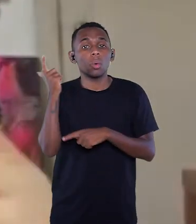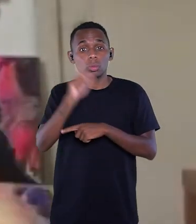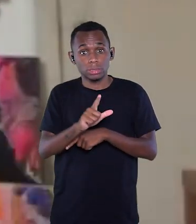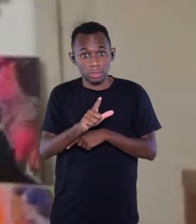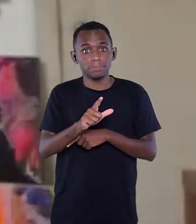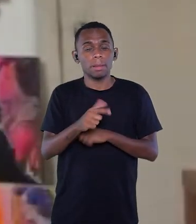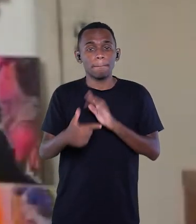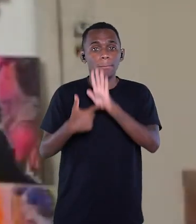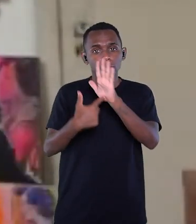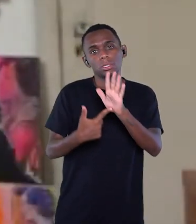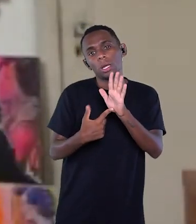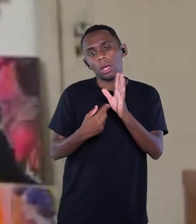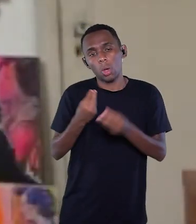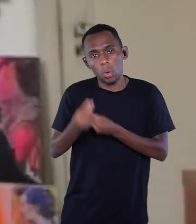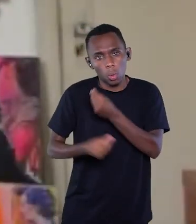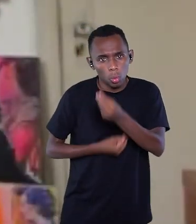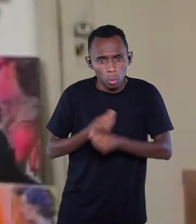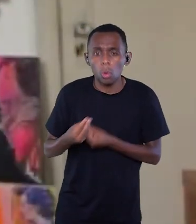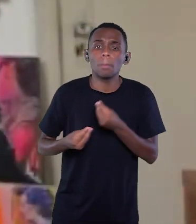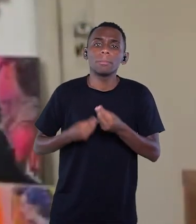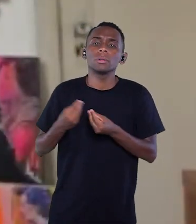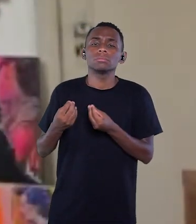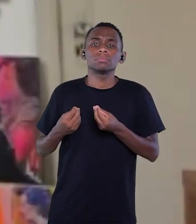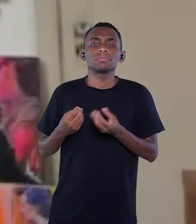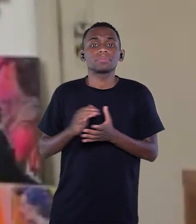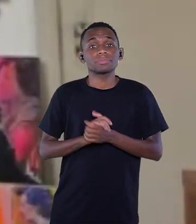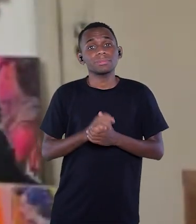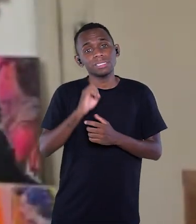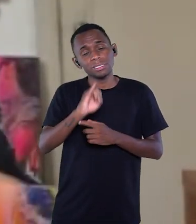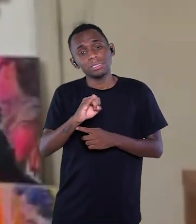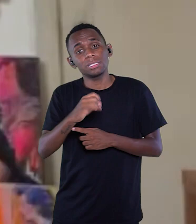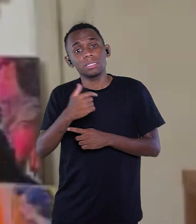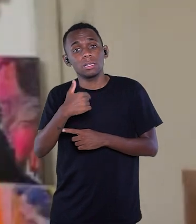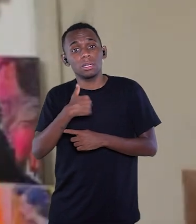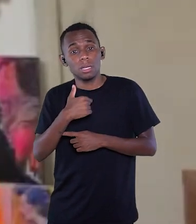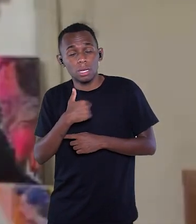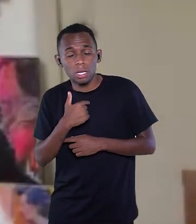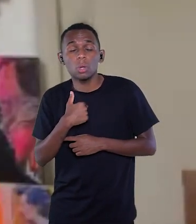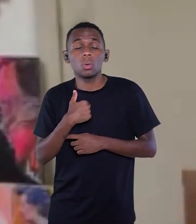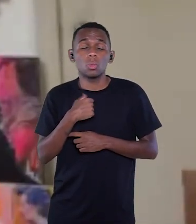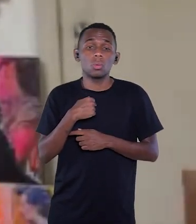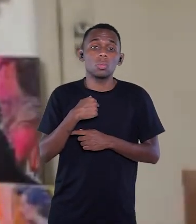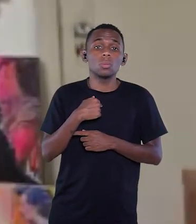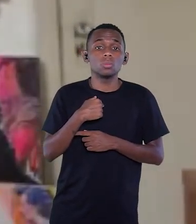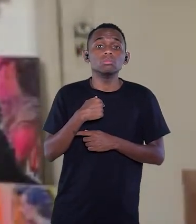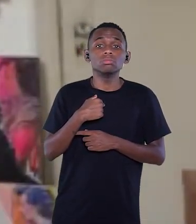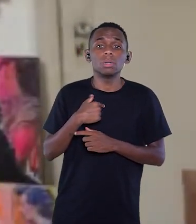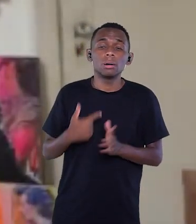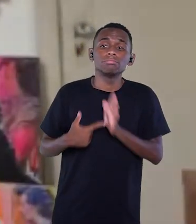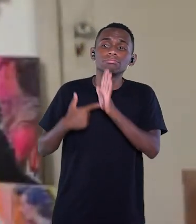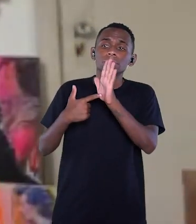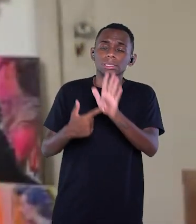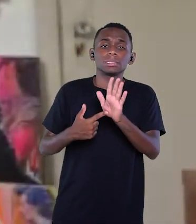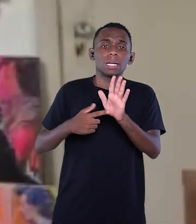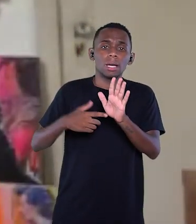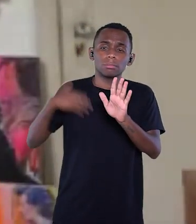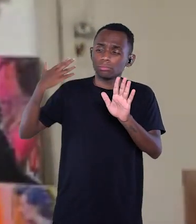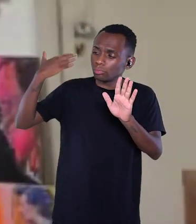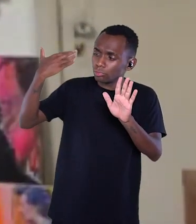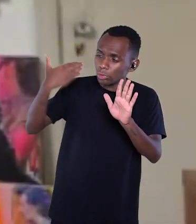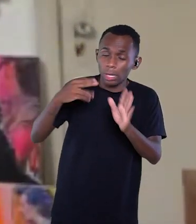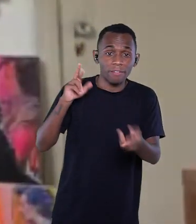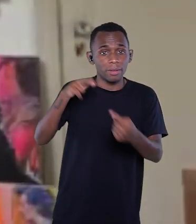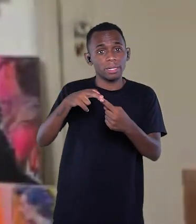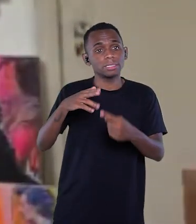mesmo de mostrar um pouquinho de tudo isso que eu fui, ao longo do tempo, trazendo para mim, assim, trazendo